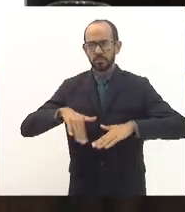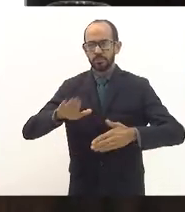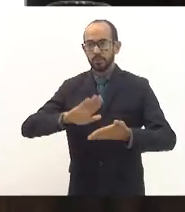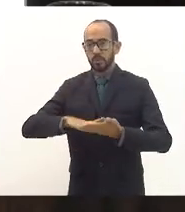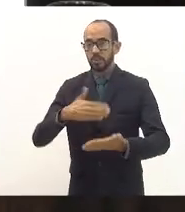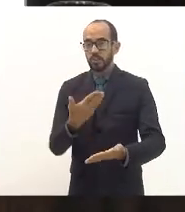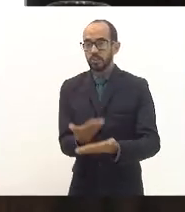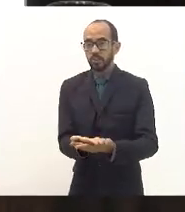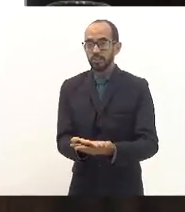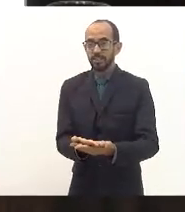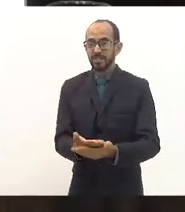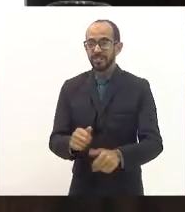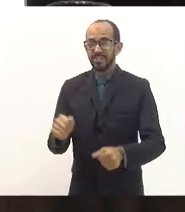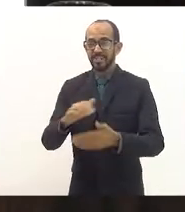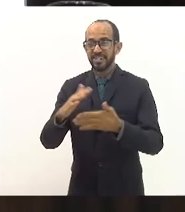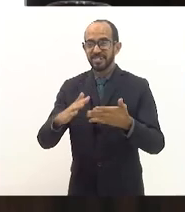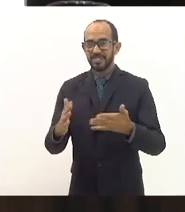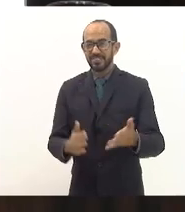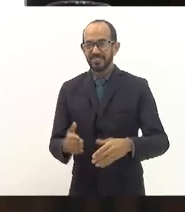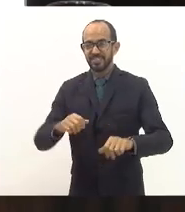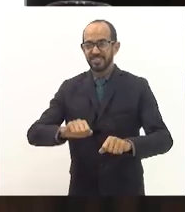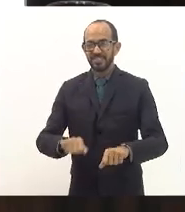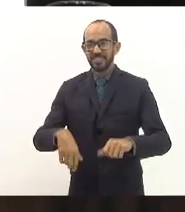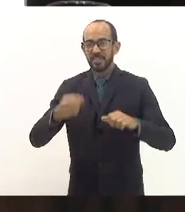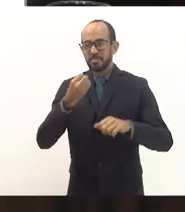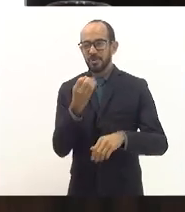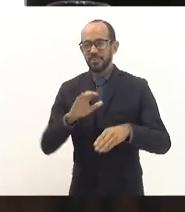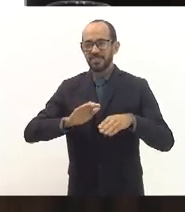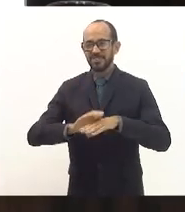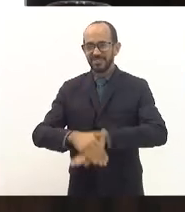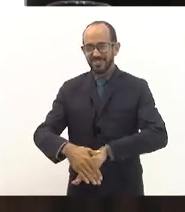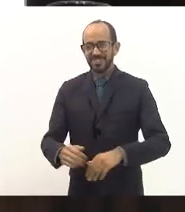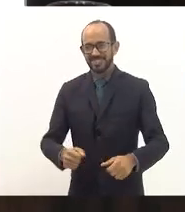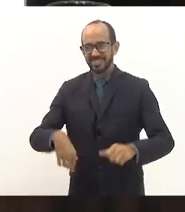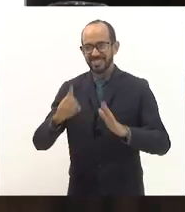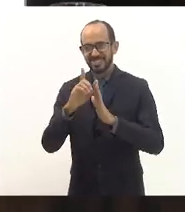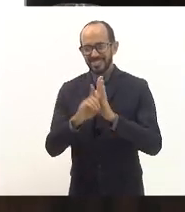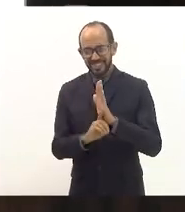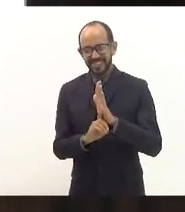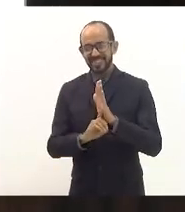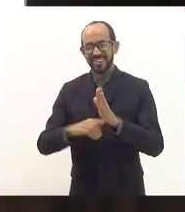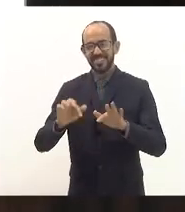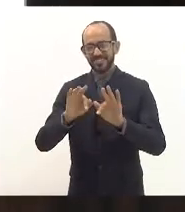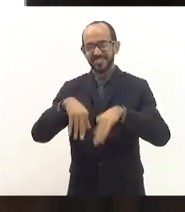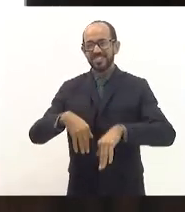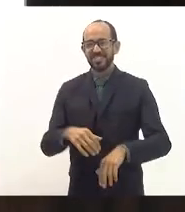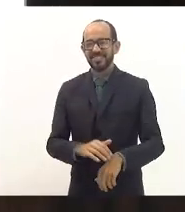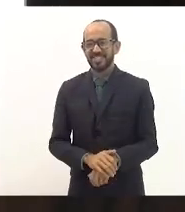de Libras. Tenham todos uma boa noite e declaro encerrada, lembrando aqui,